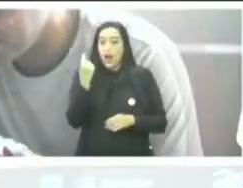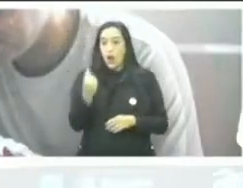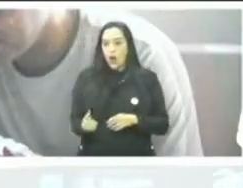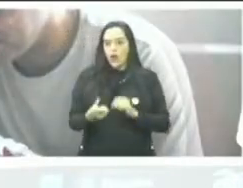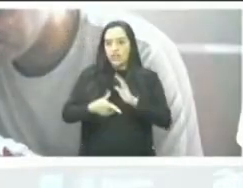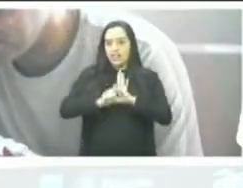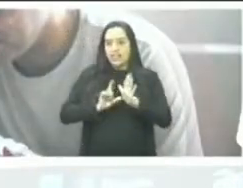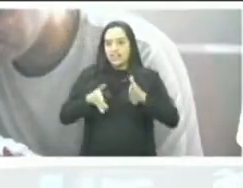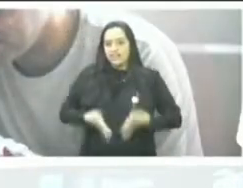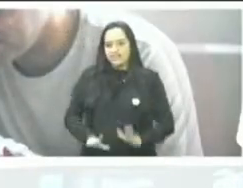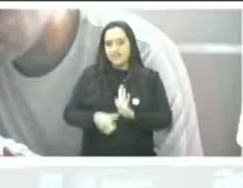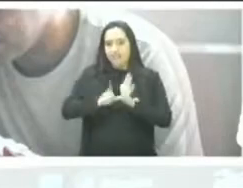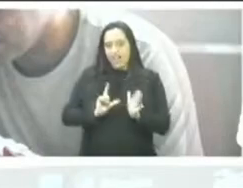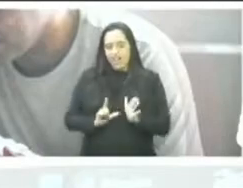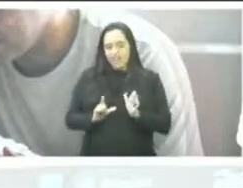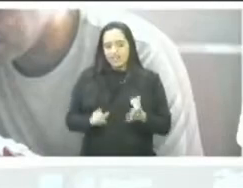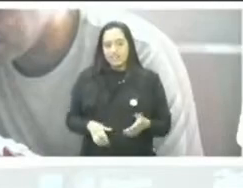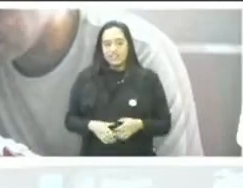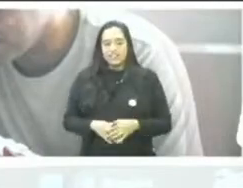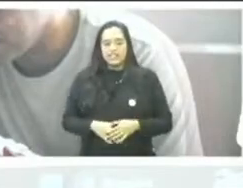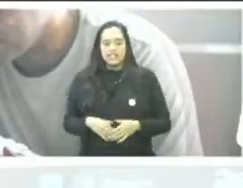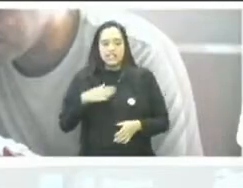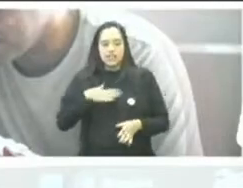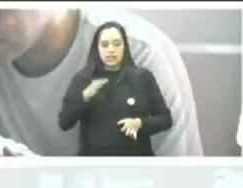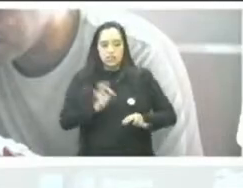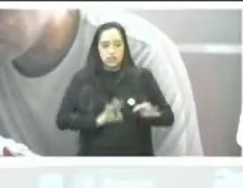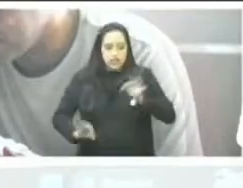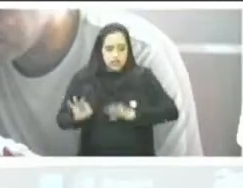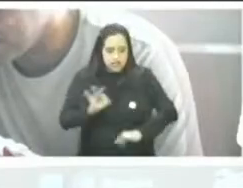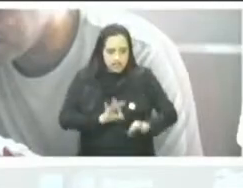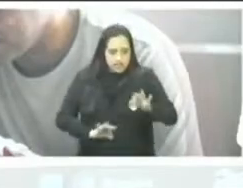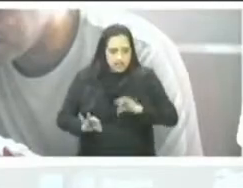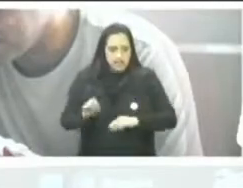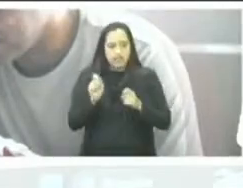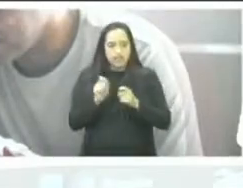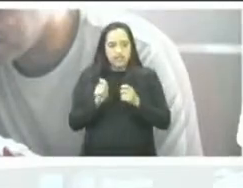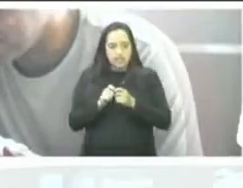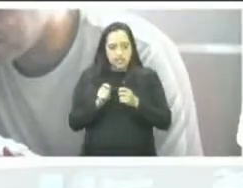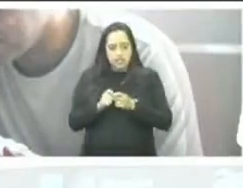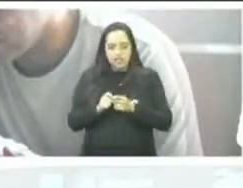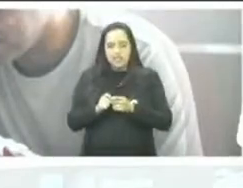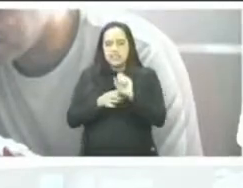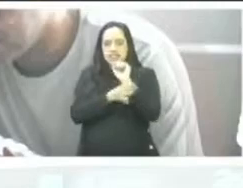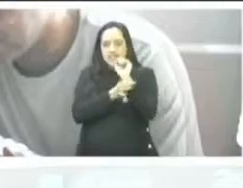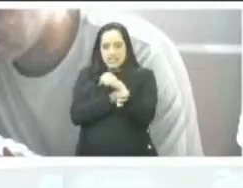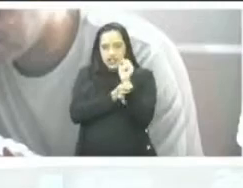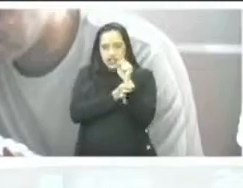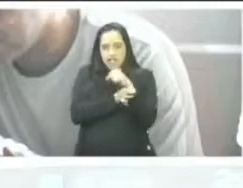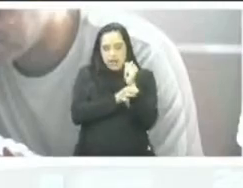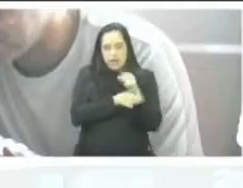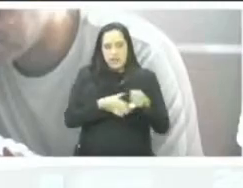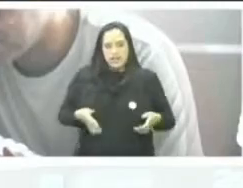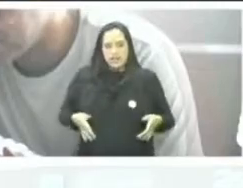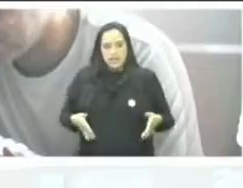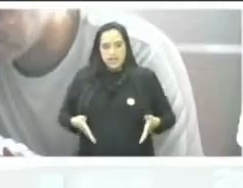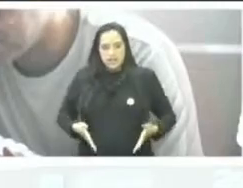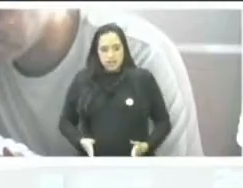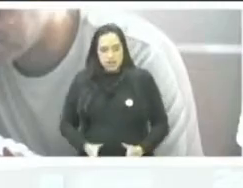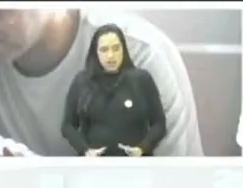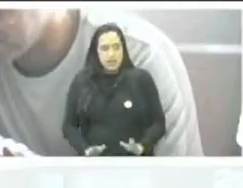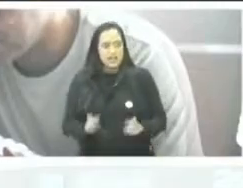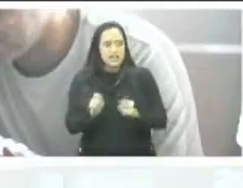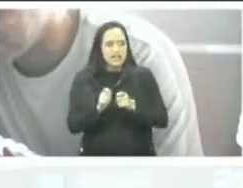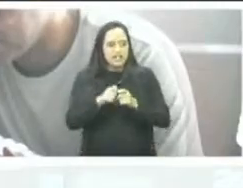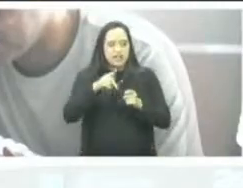toda. E eu me planejei, fiz fisioterapia pélvica, fiz pilates, tudo esperando um parto